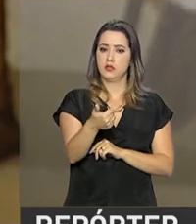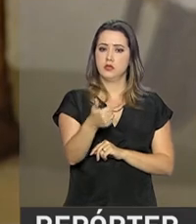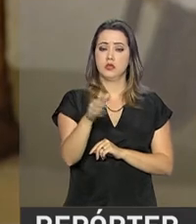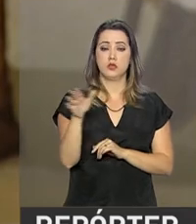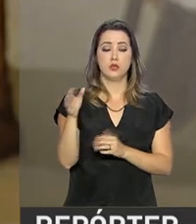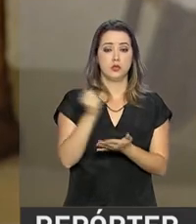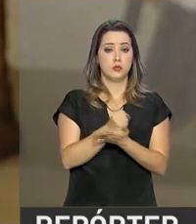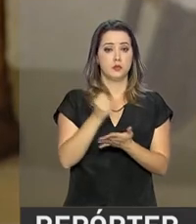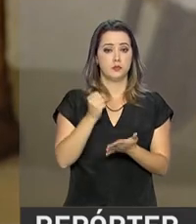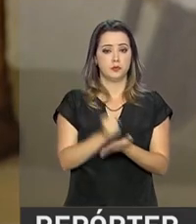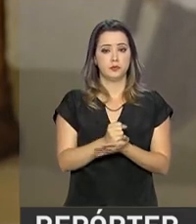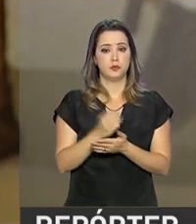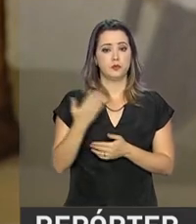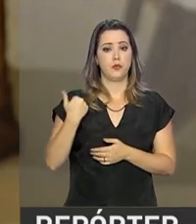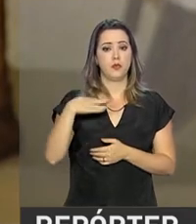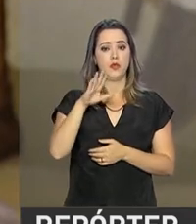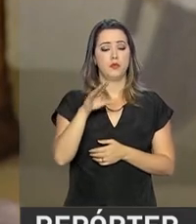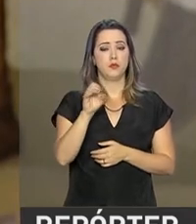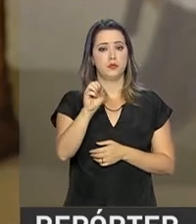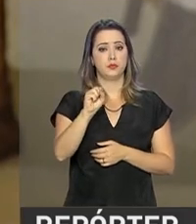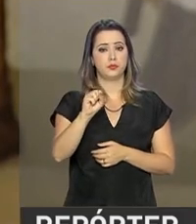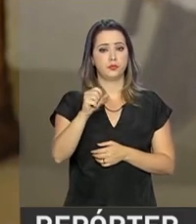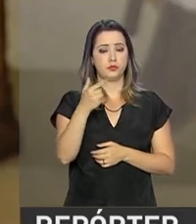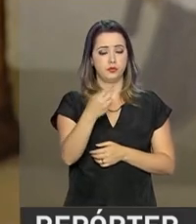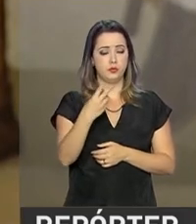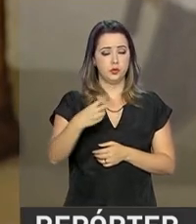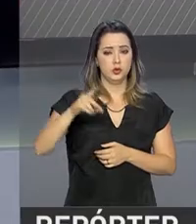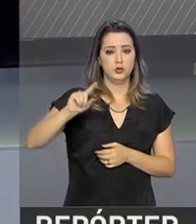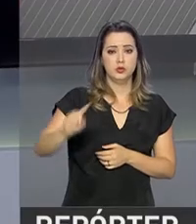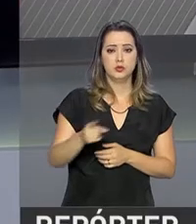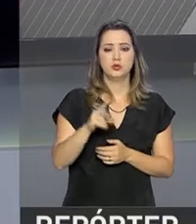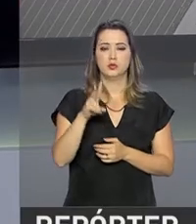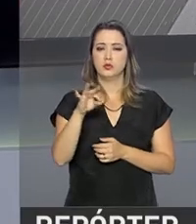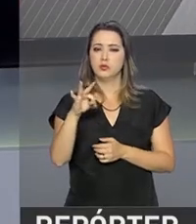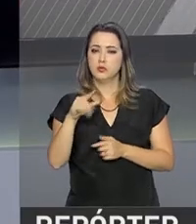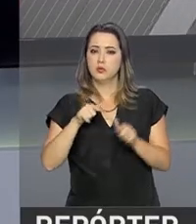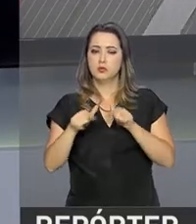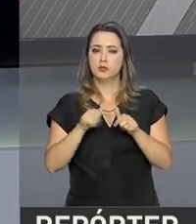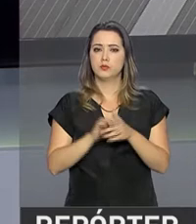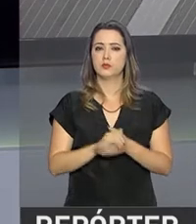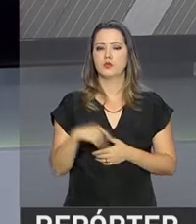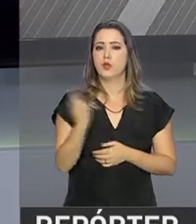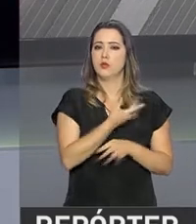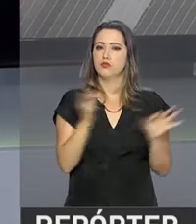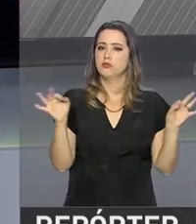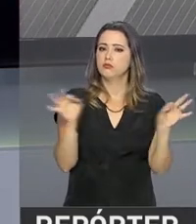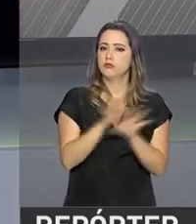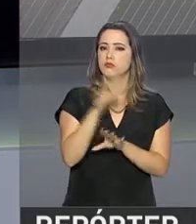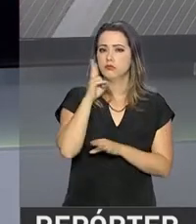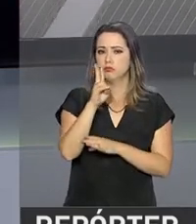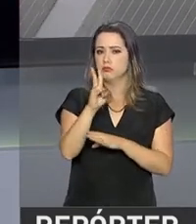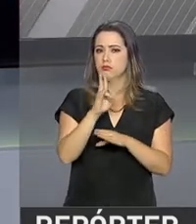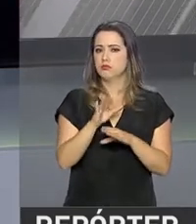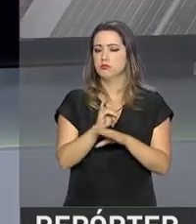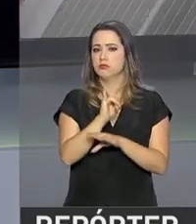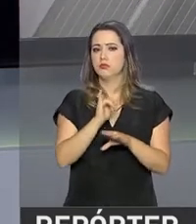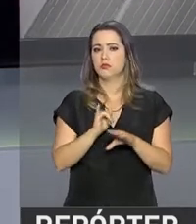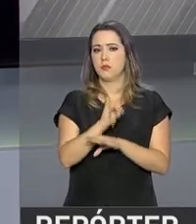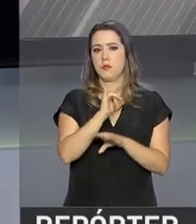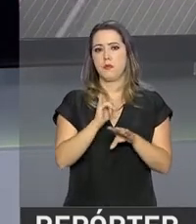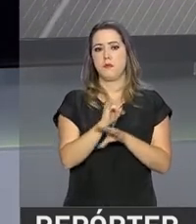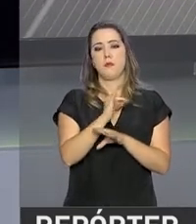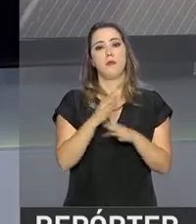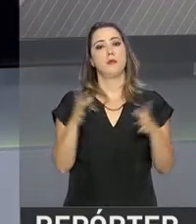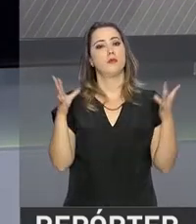mil e as vagas de emprego e nós ficamos por aqui você pode rever as